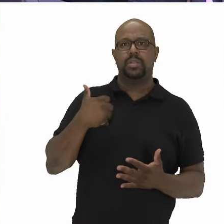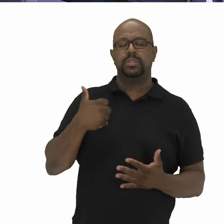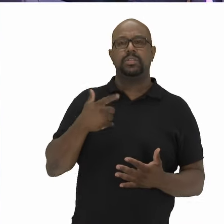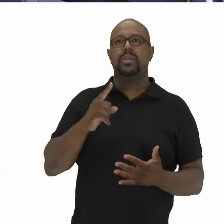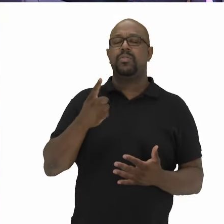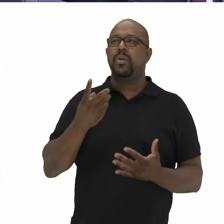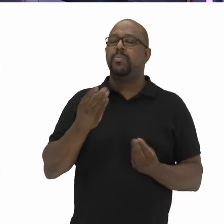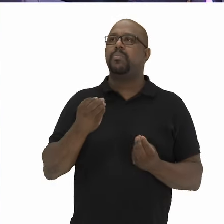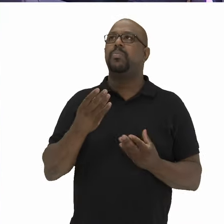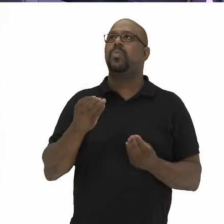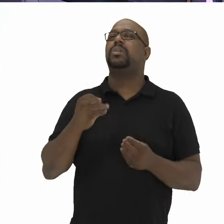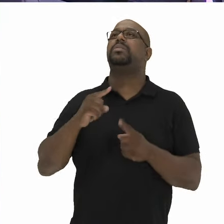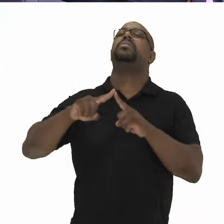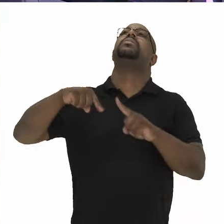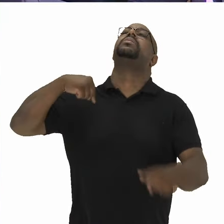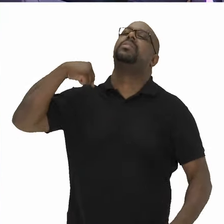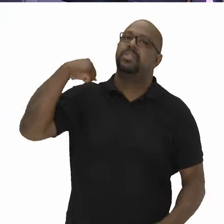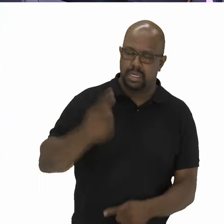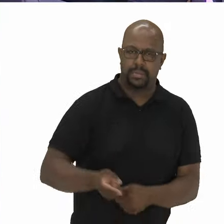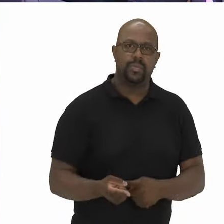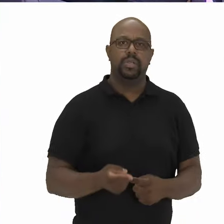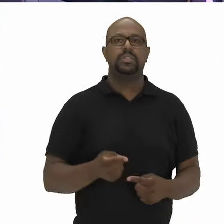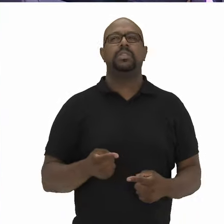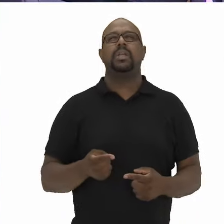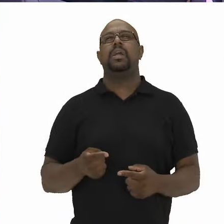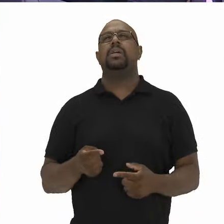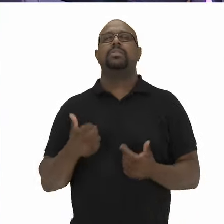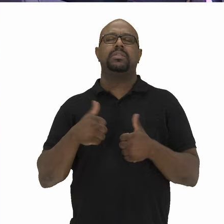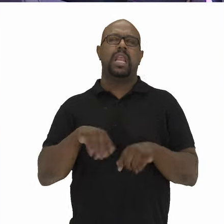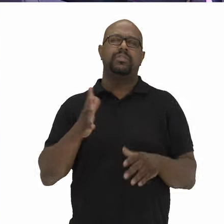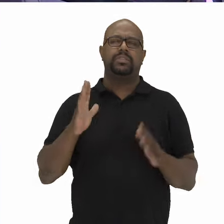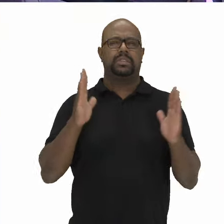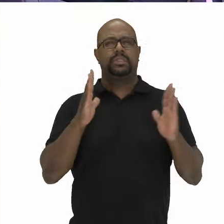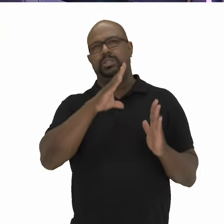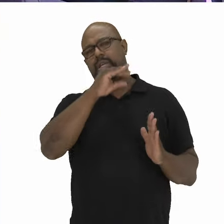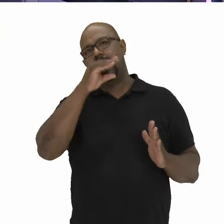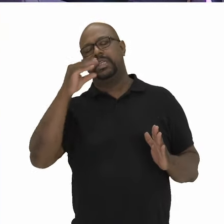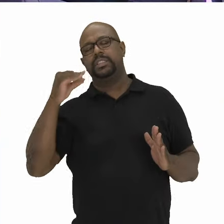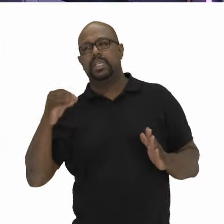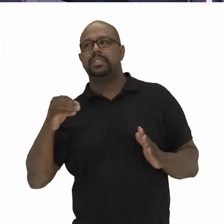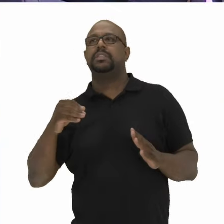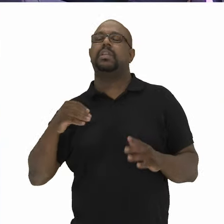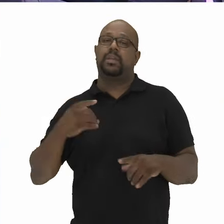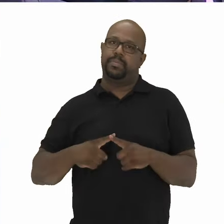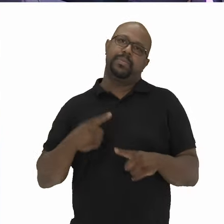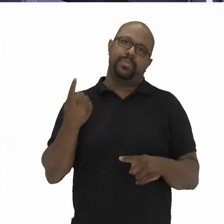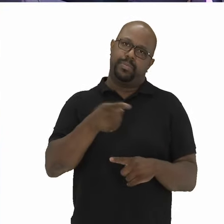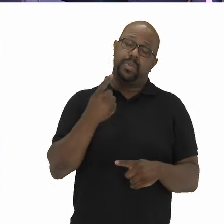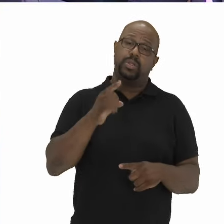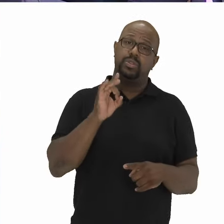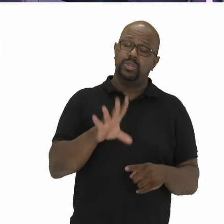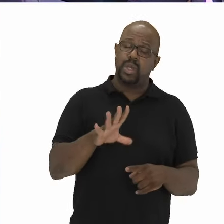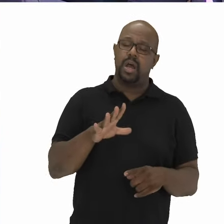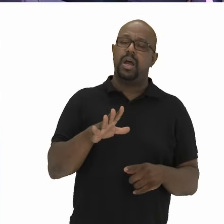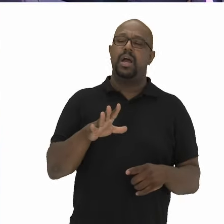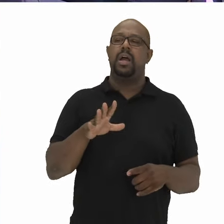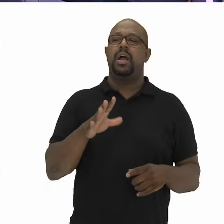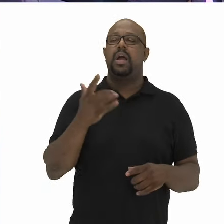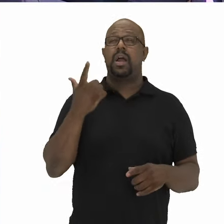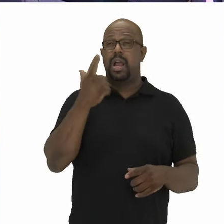14 anos então foi muito depois né eu tava ali na na adolescência digamos né porque nós